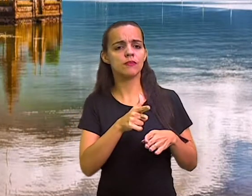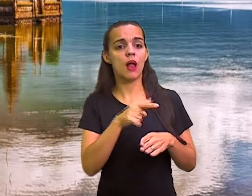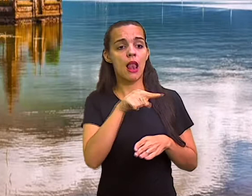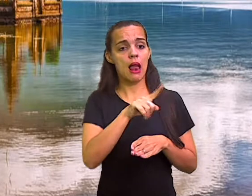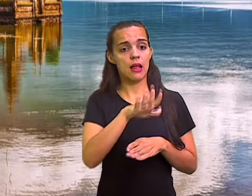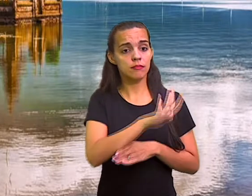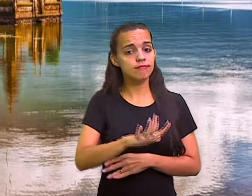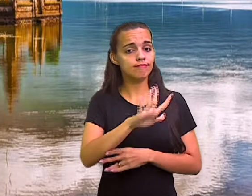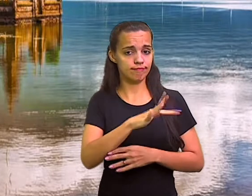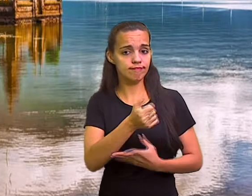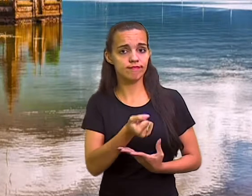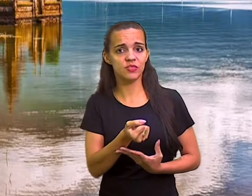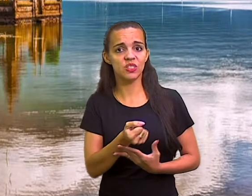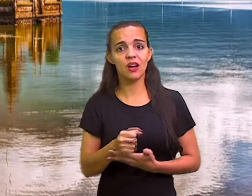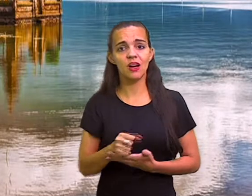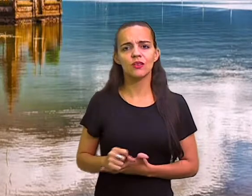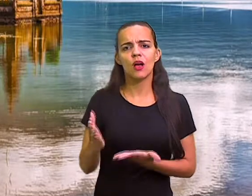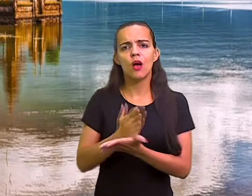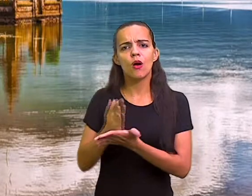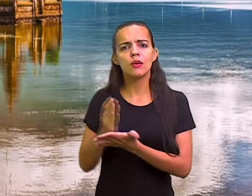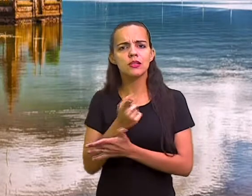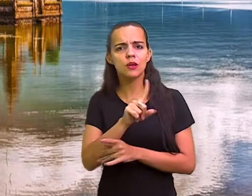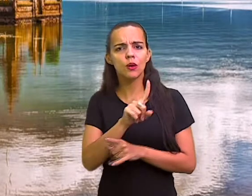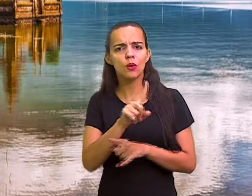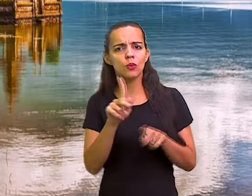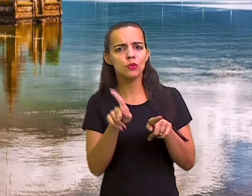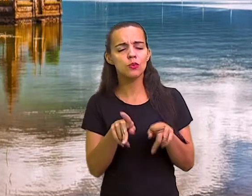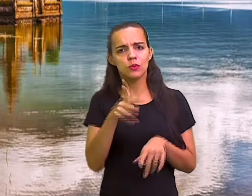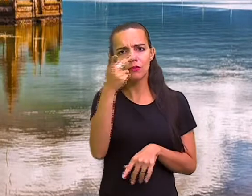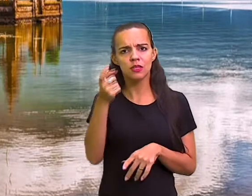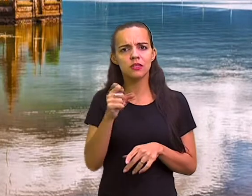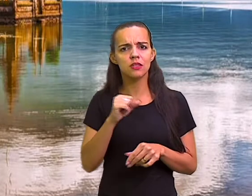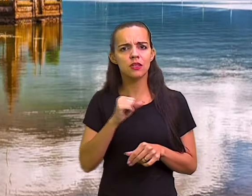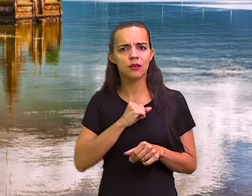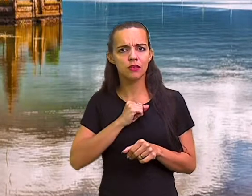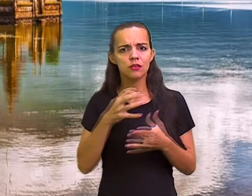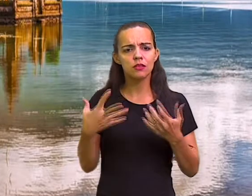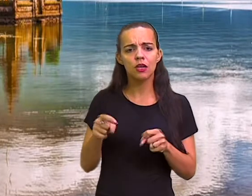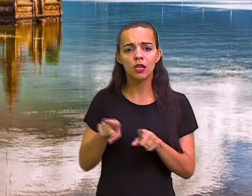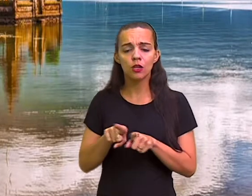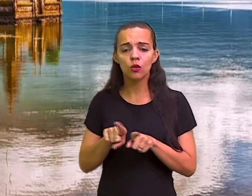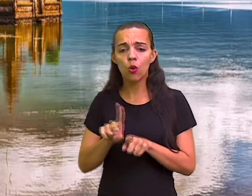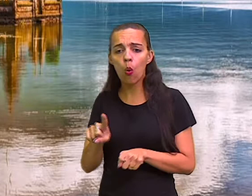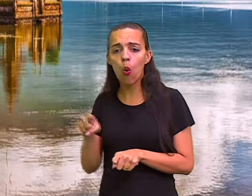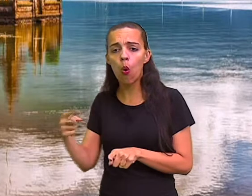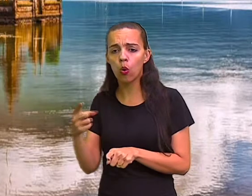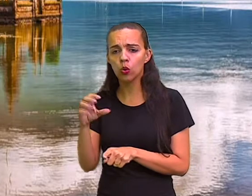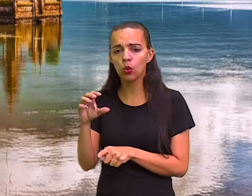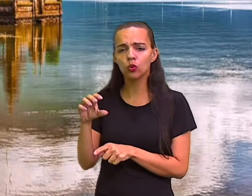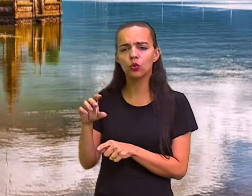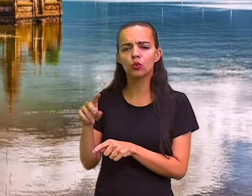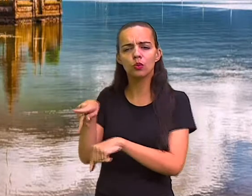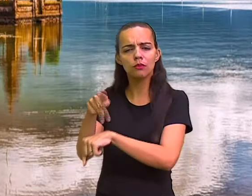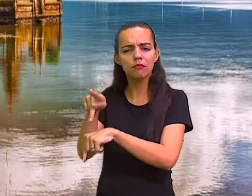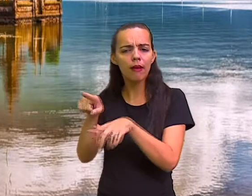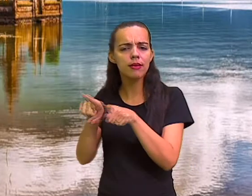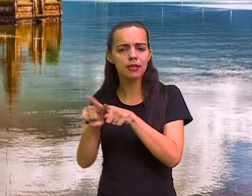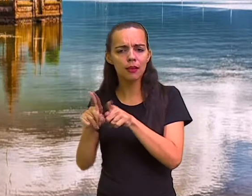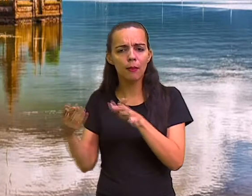islâmica. Quando o califado passou para as mãos dos otomanos, foi iniciado um